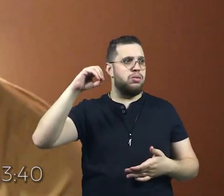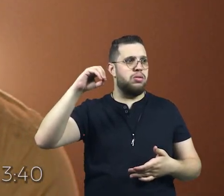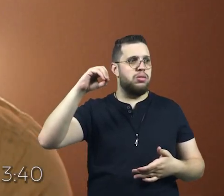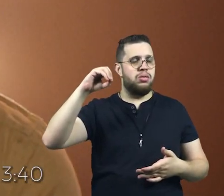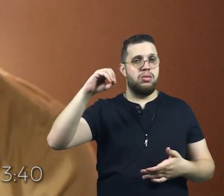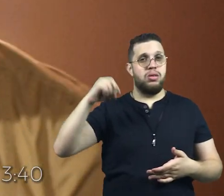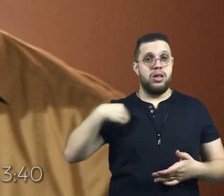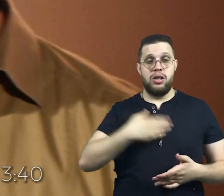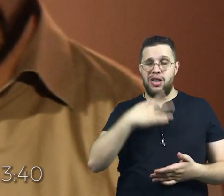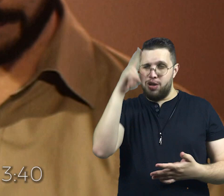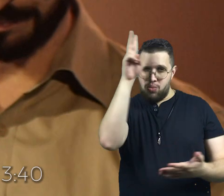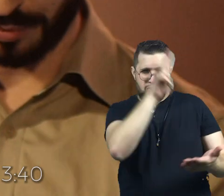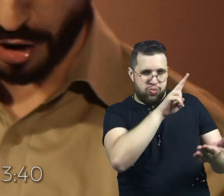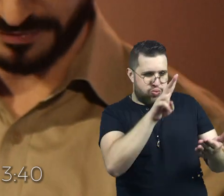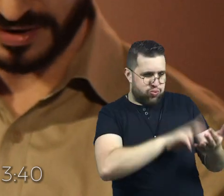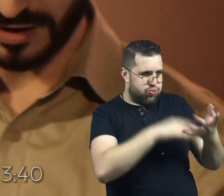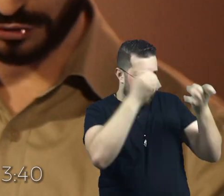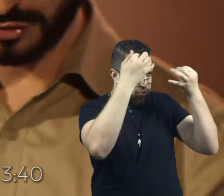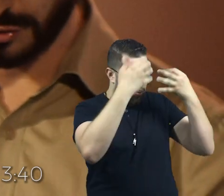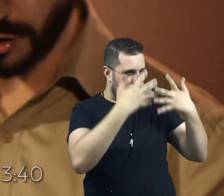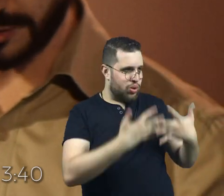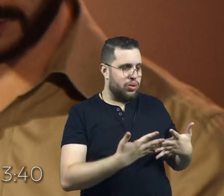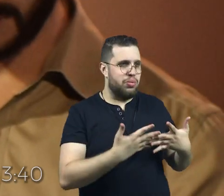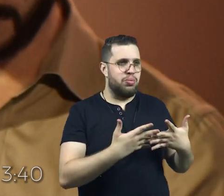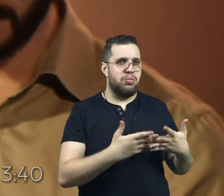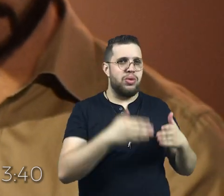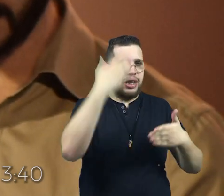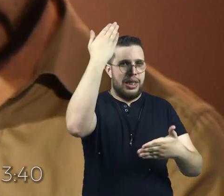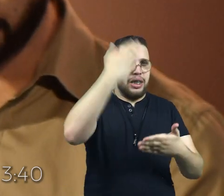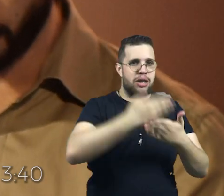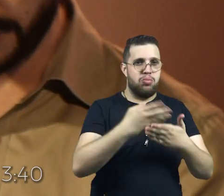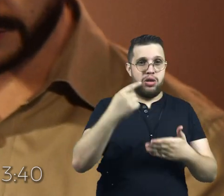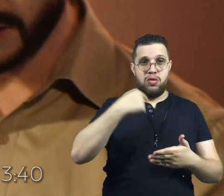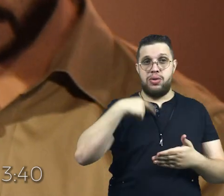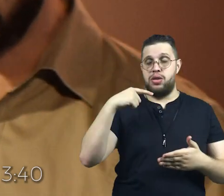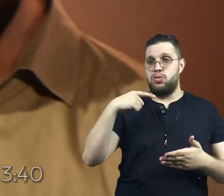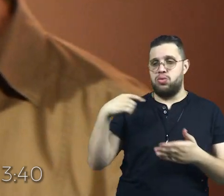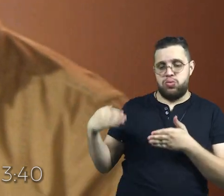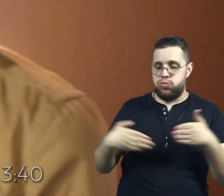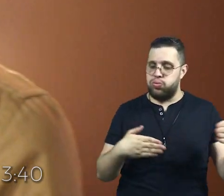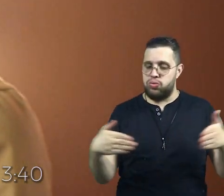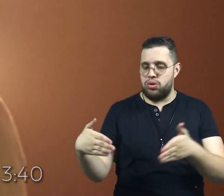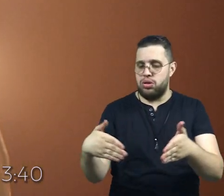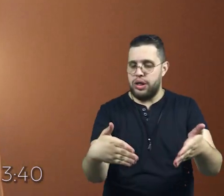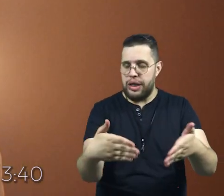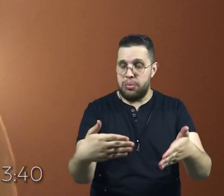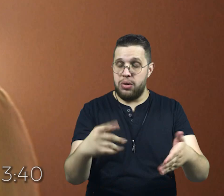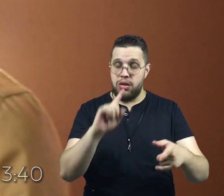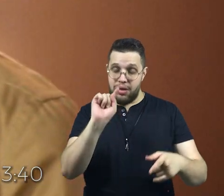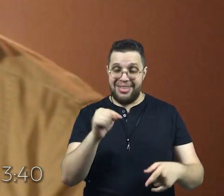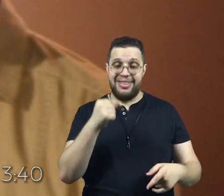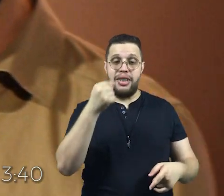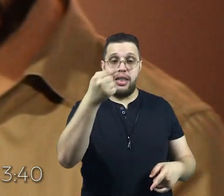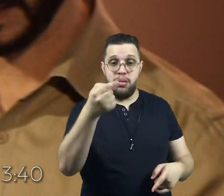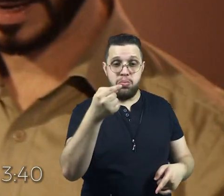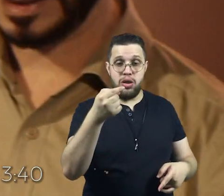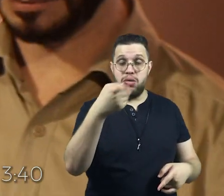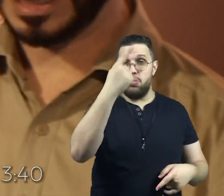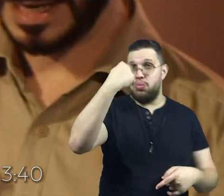e submetamos à prova os nossos caminhos e depois voltemos ao Senhor. Vou ler de